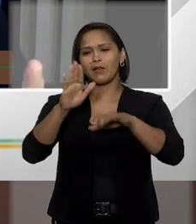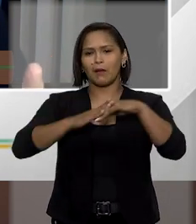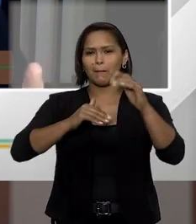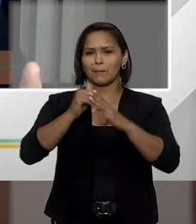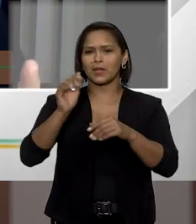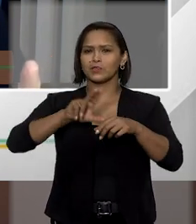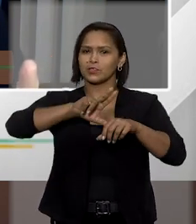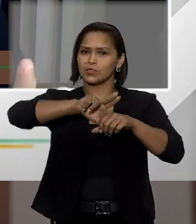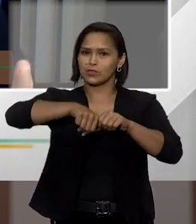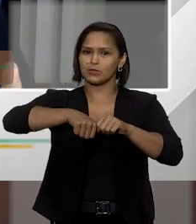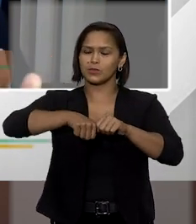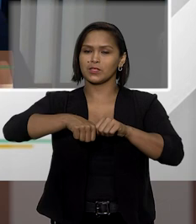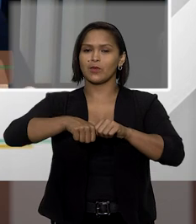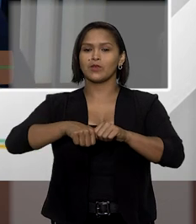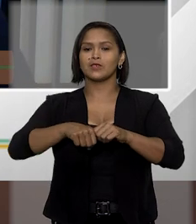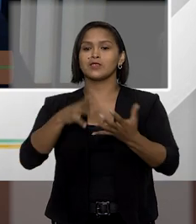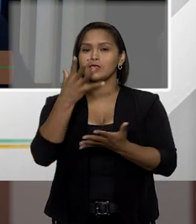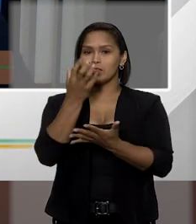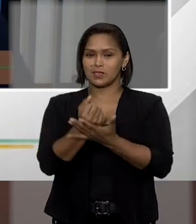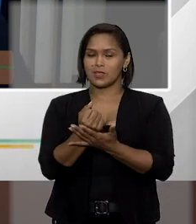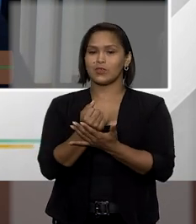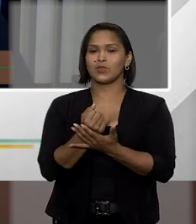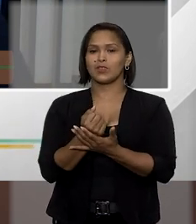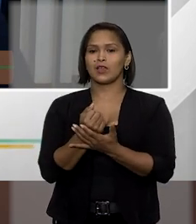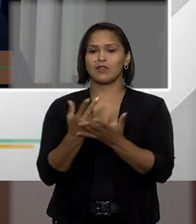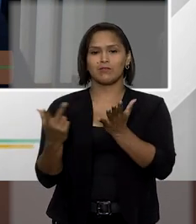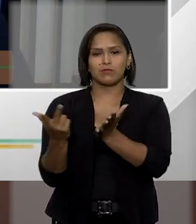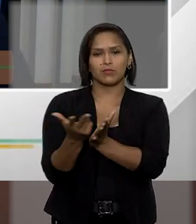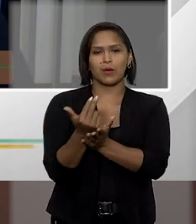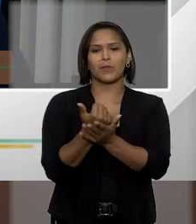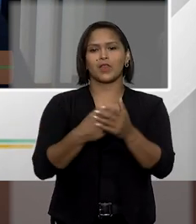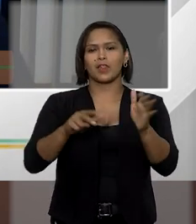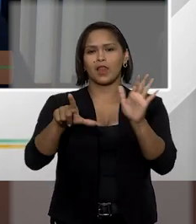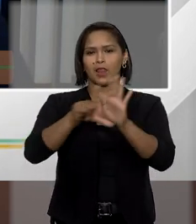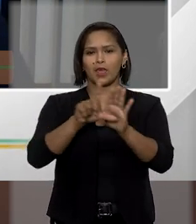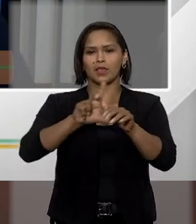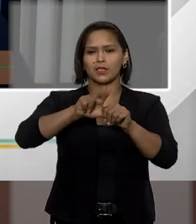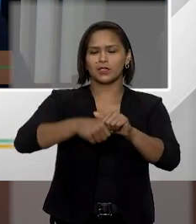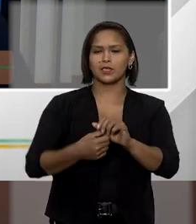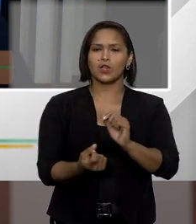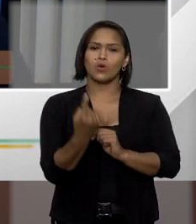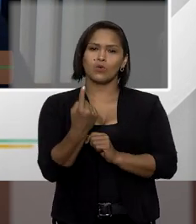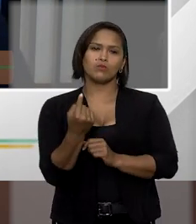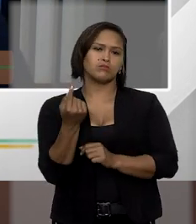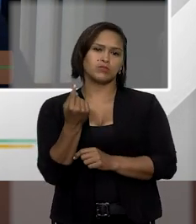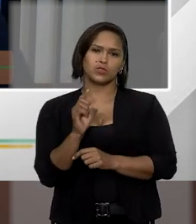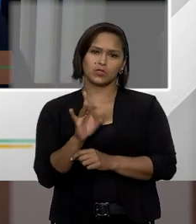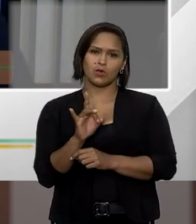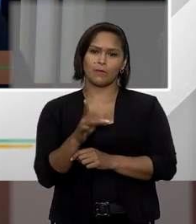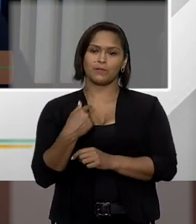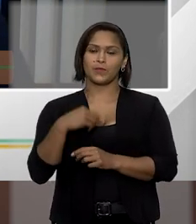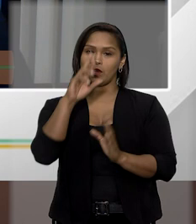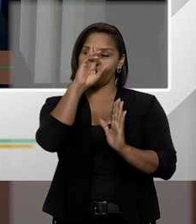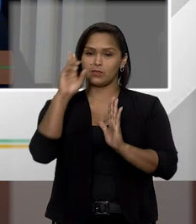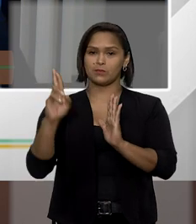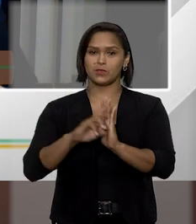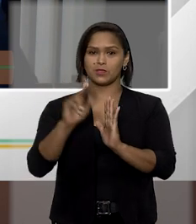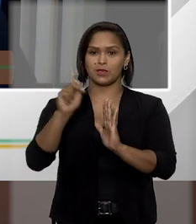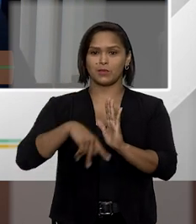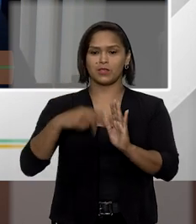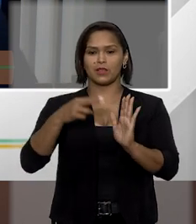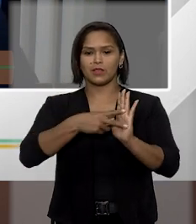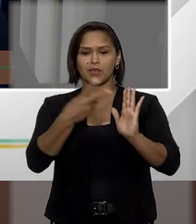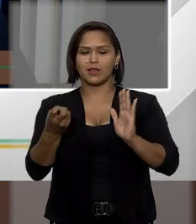a prática de corrupção. Se adotarem e forem capturadas pela lei anticorrupção, nós temos apenas uma atenuação da sua